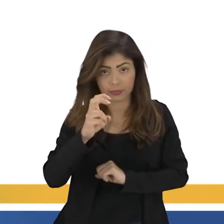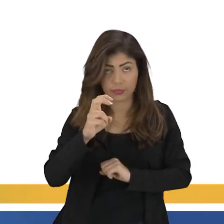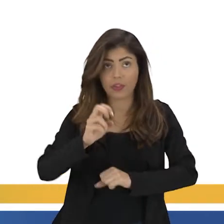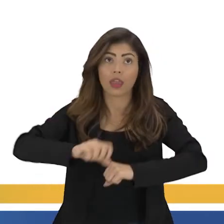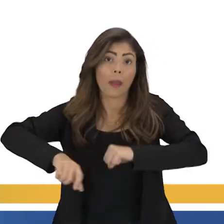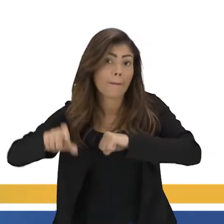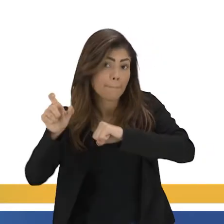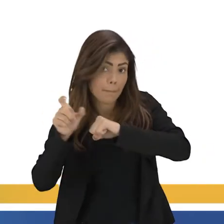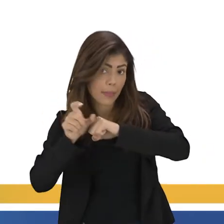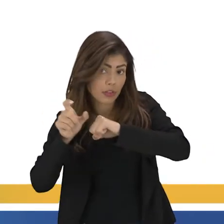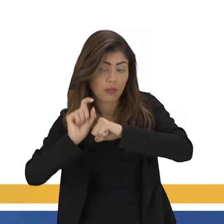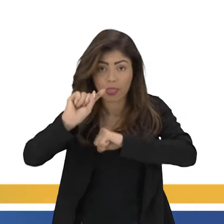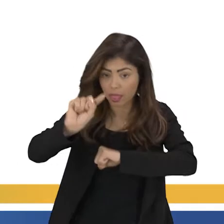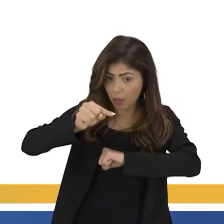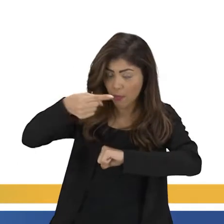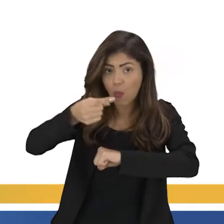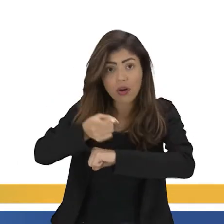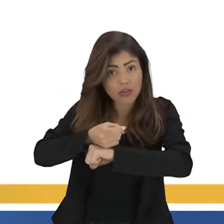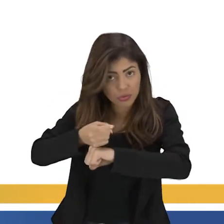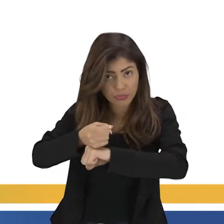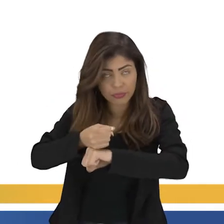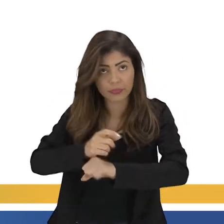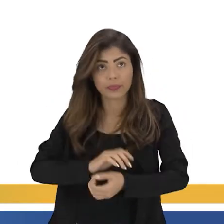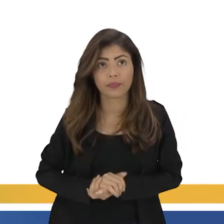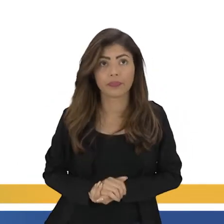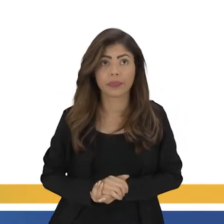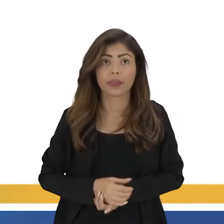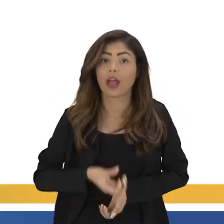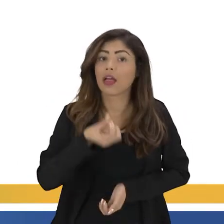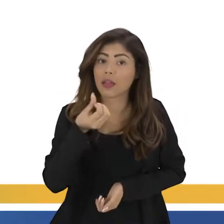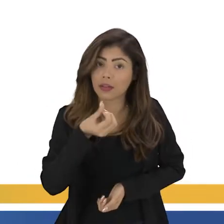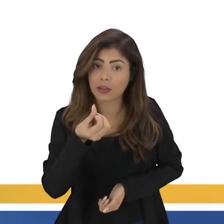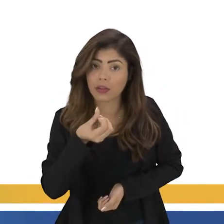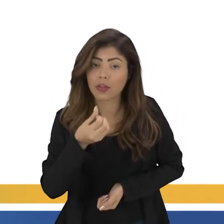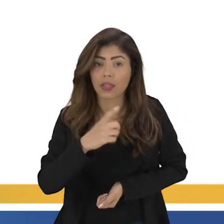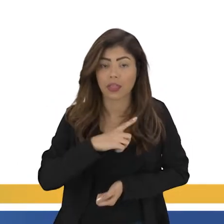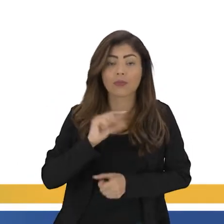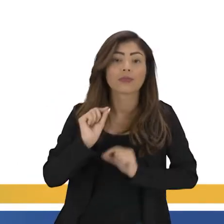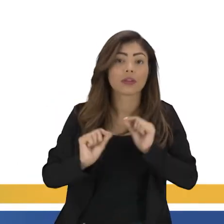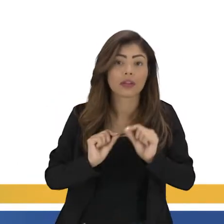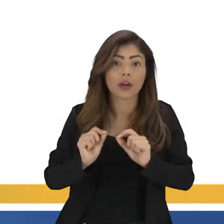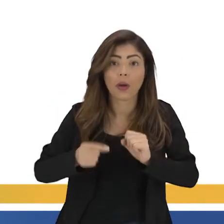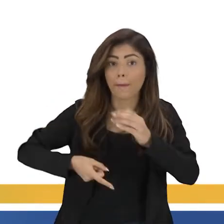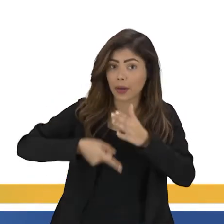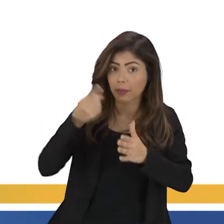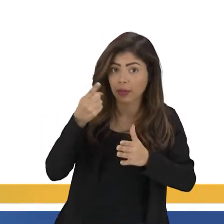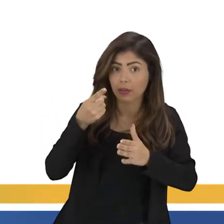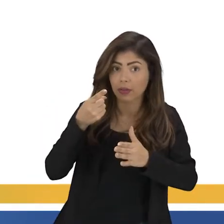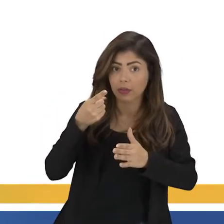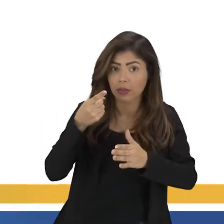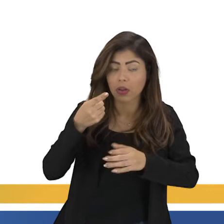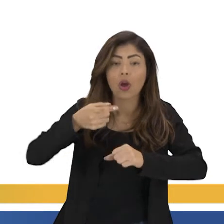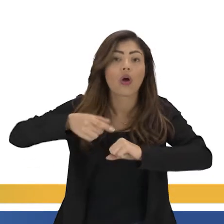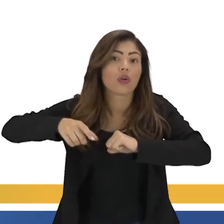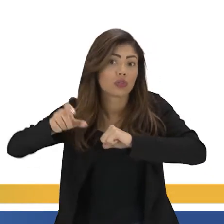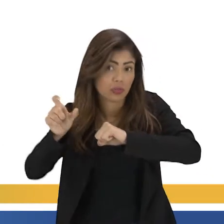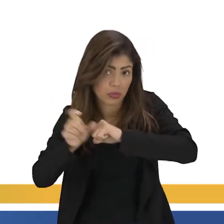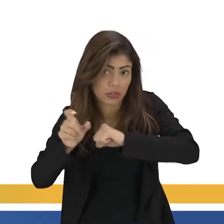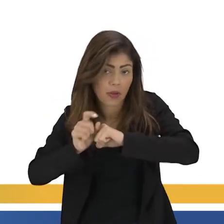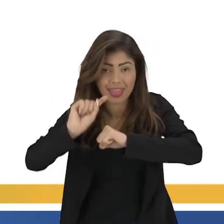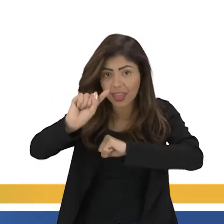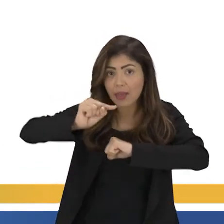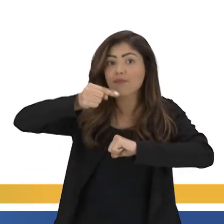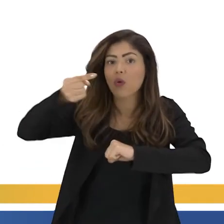o substantivo, depois o adjetivo. Na sexta oração, nós temos primeiro o substantivo, depois